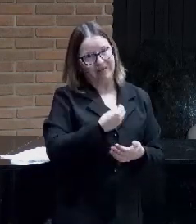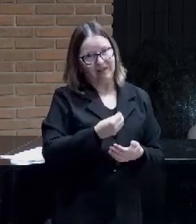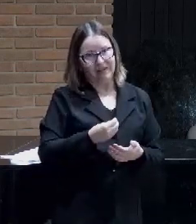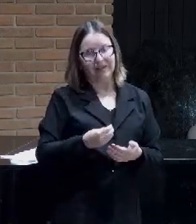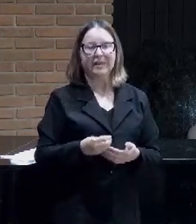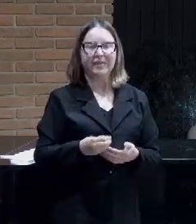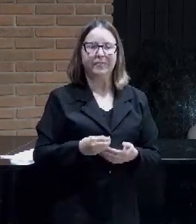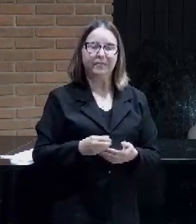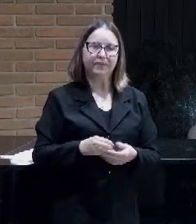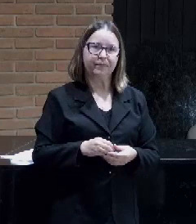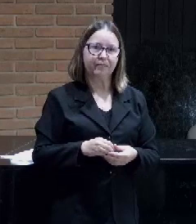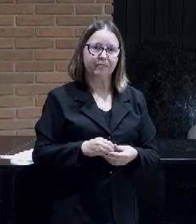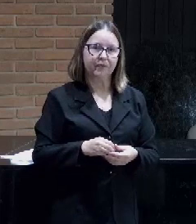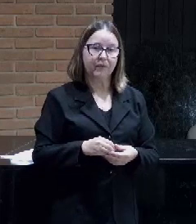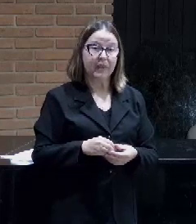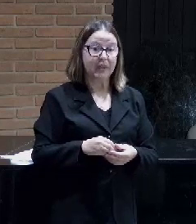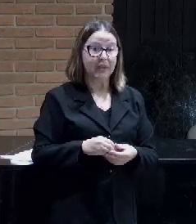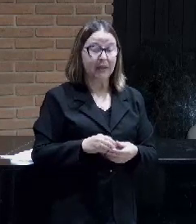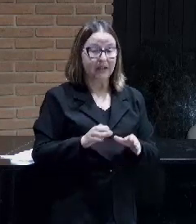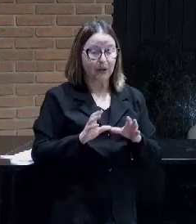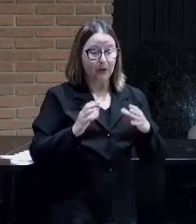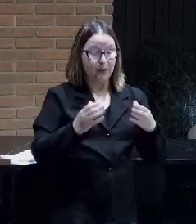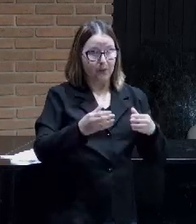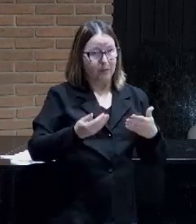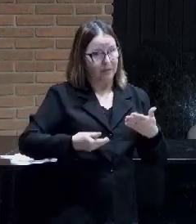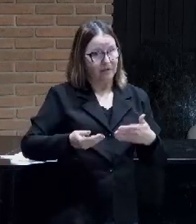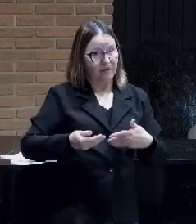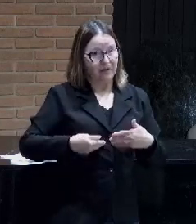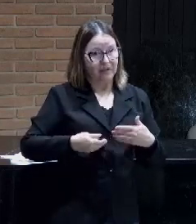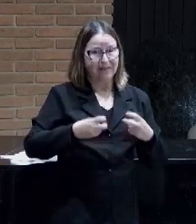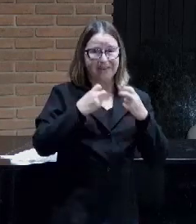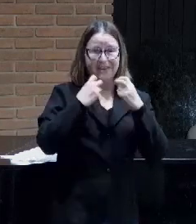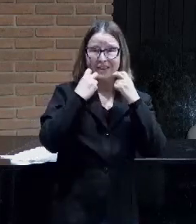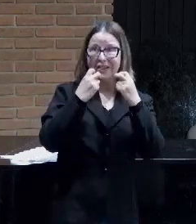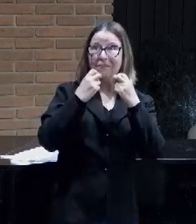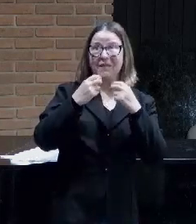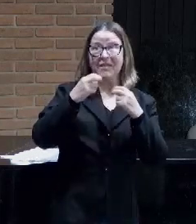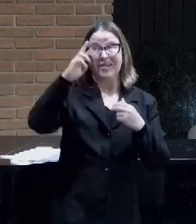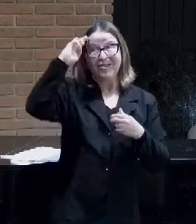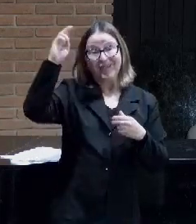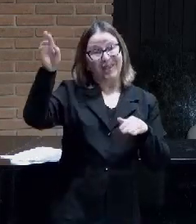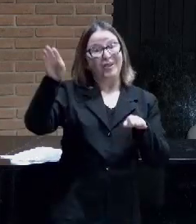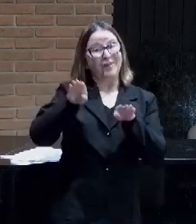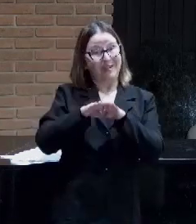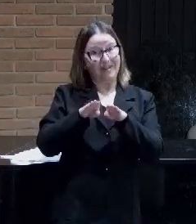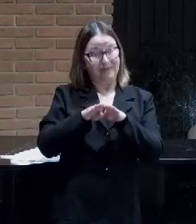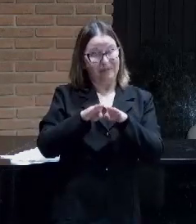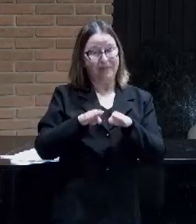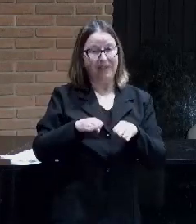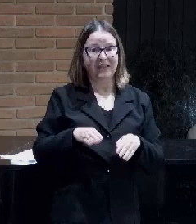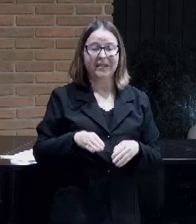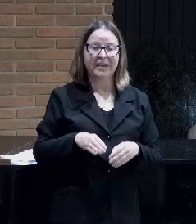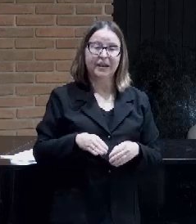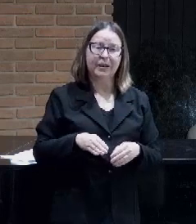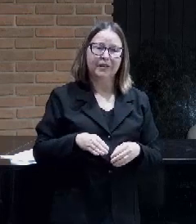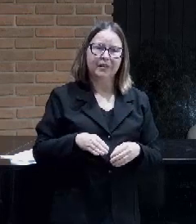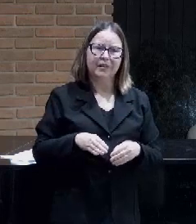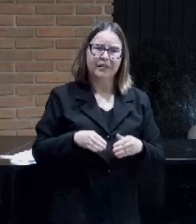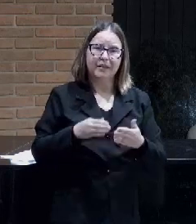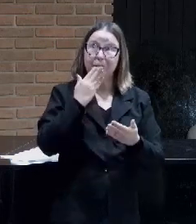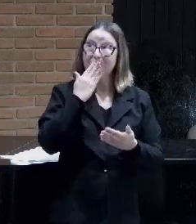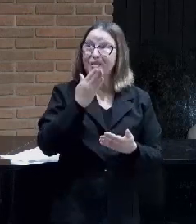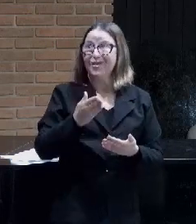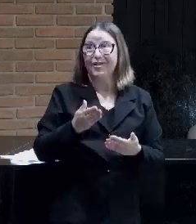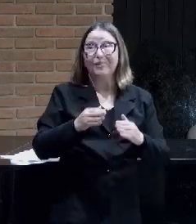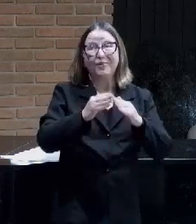note, eles clamam ao Senhor e pedem que o Senhor não os deixe morrer por causa de Jonas. Mas eles também não queriam matar Jonas e